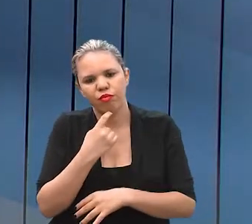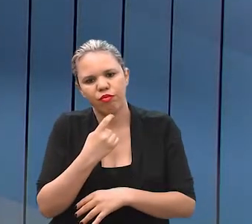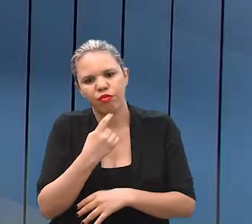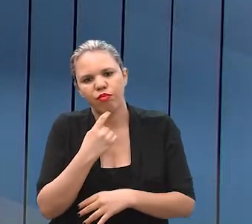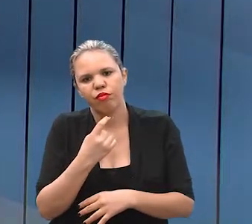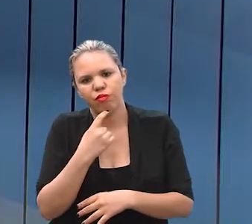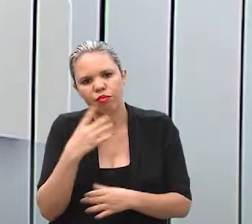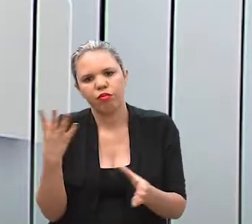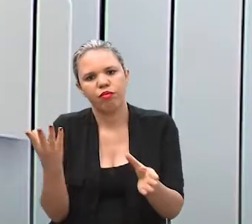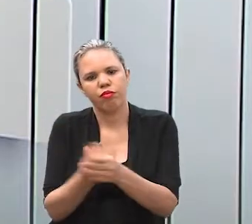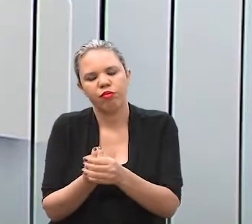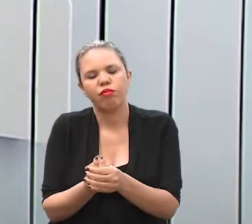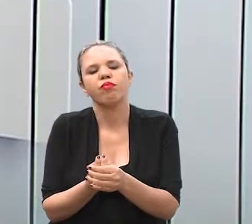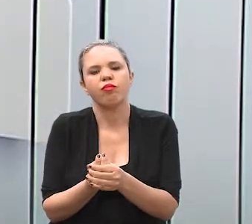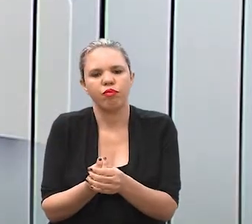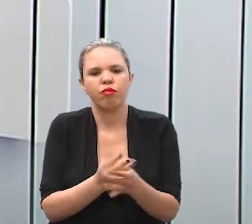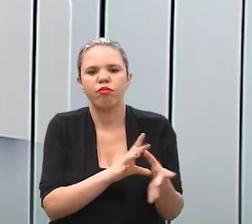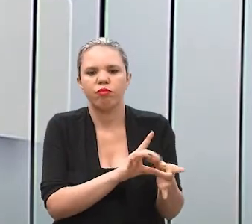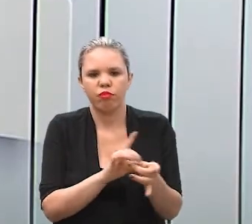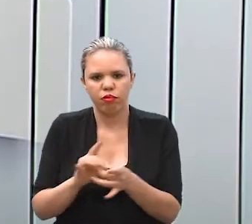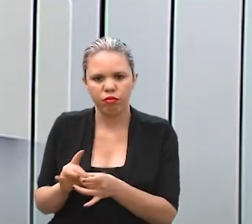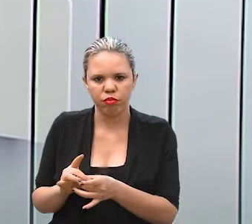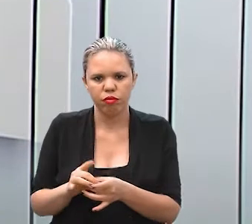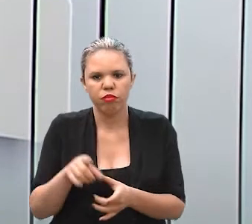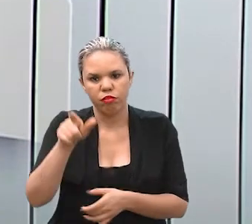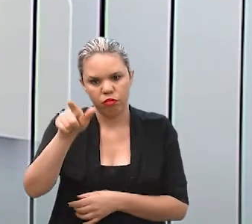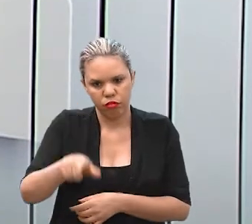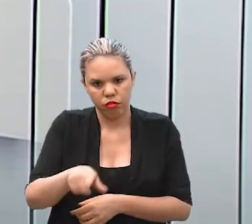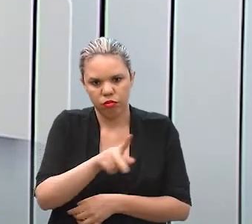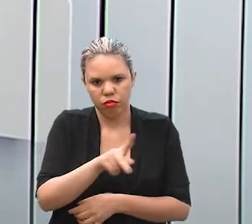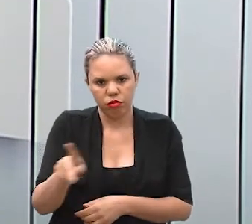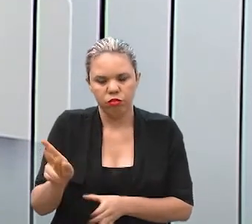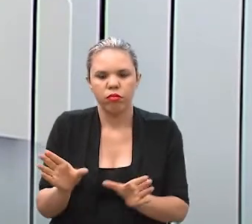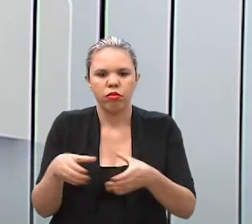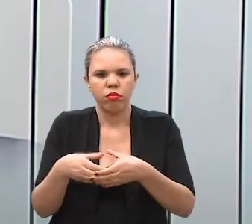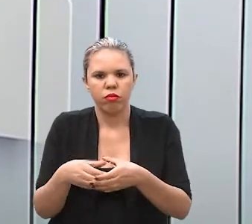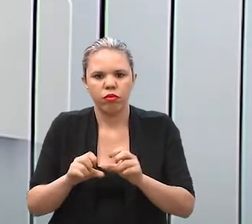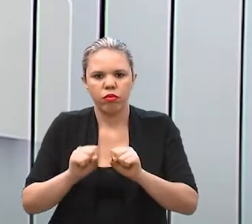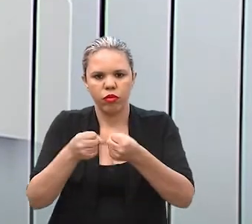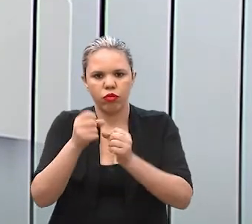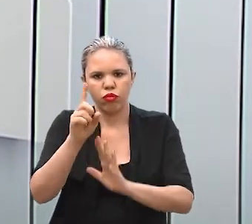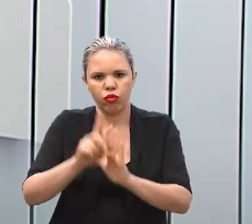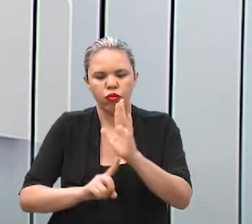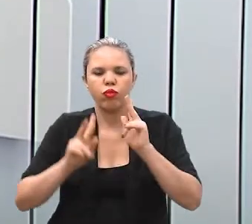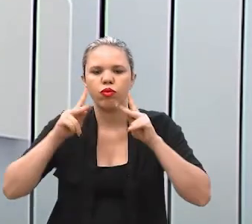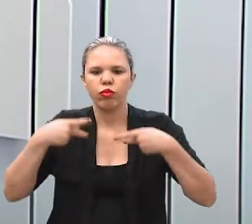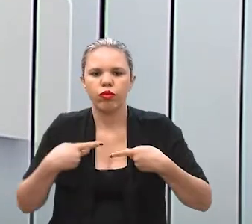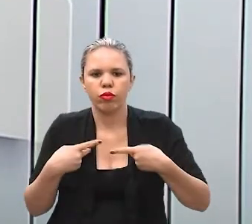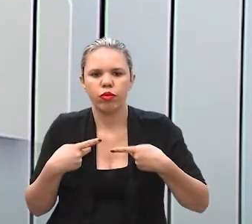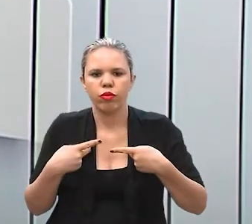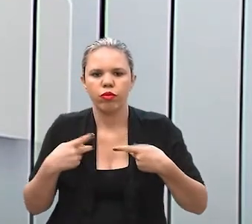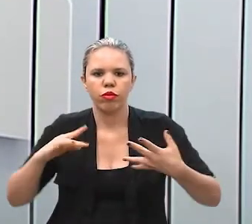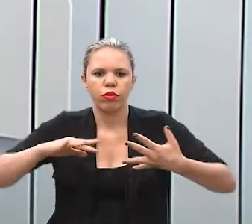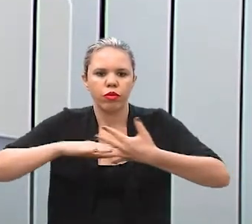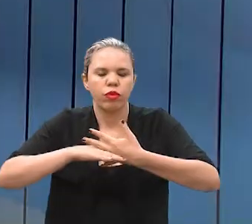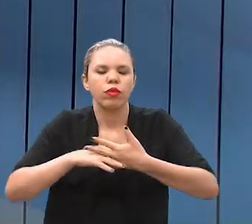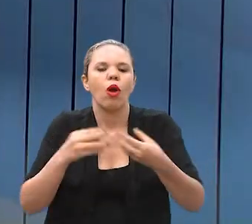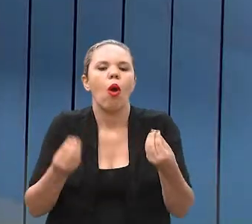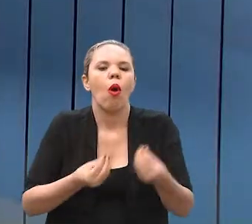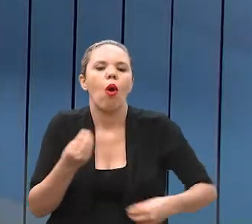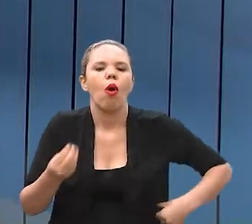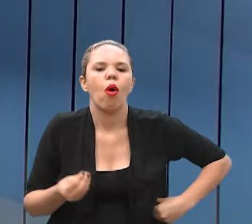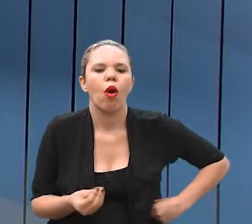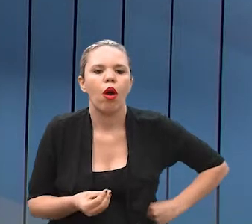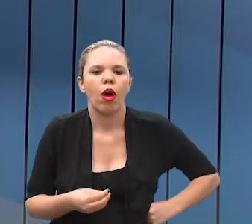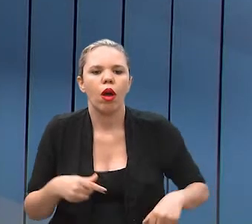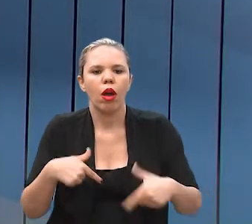está inserida neste contexto. O senhor é o presidente da Comissão de Defesa dos Direitos Humanos e Cidadania. Como tem